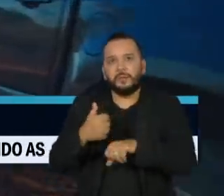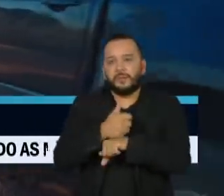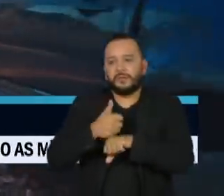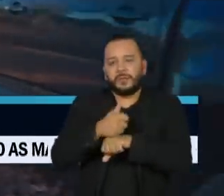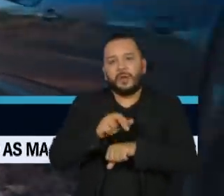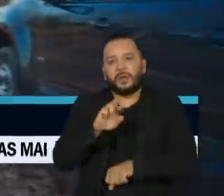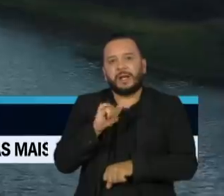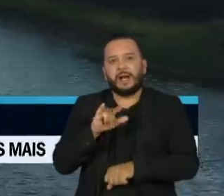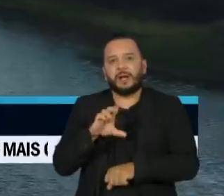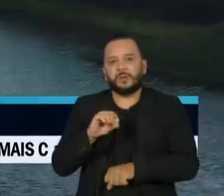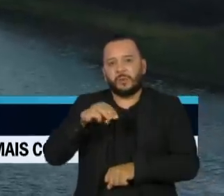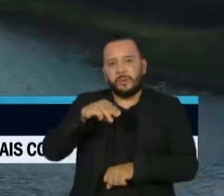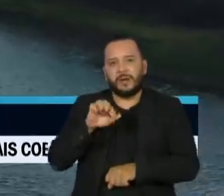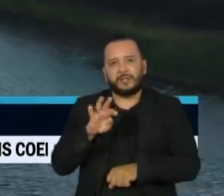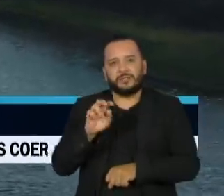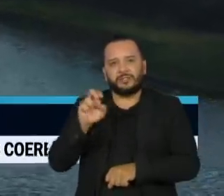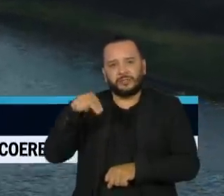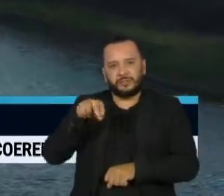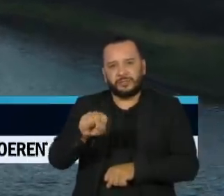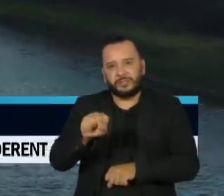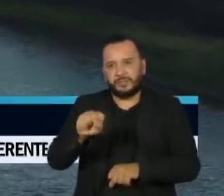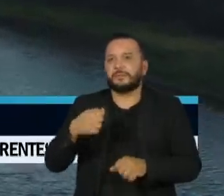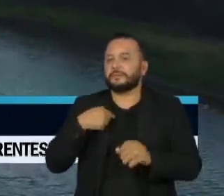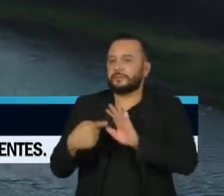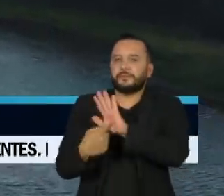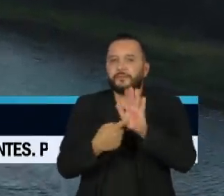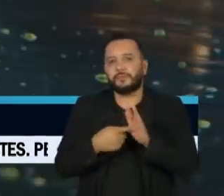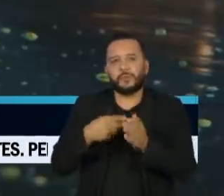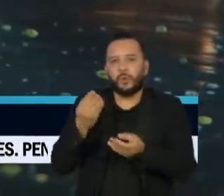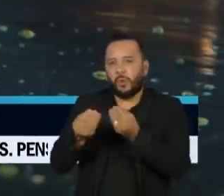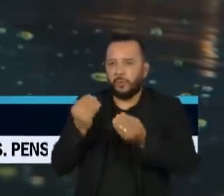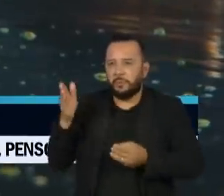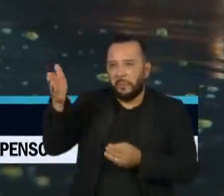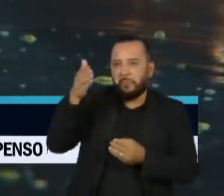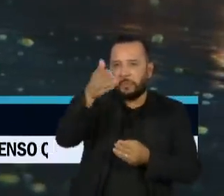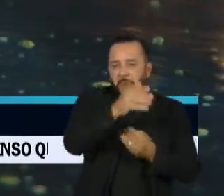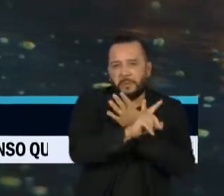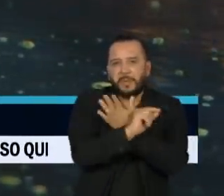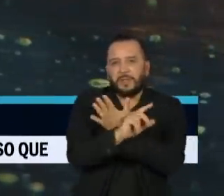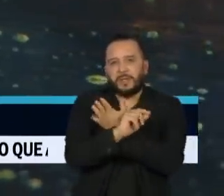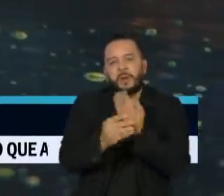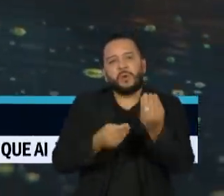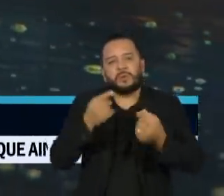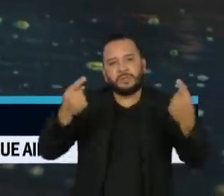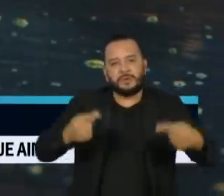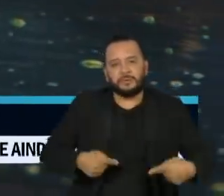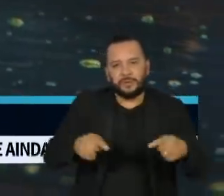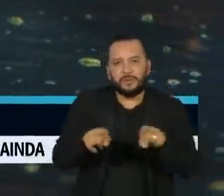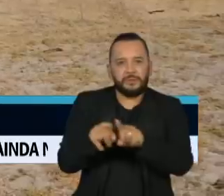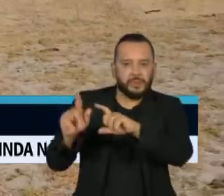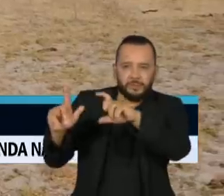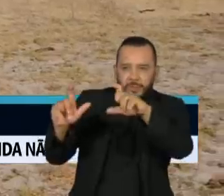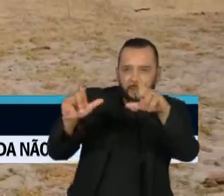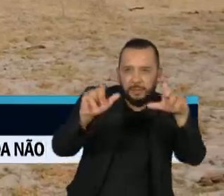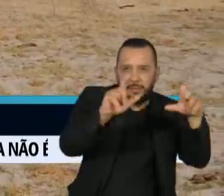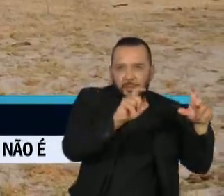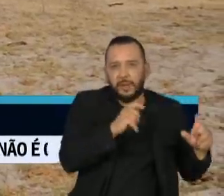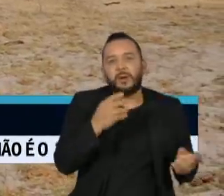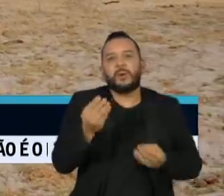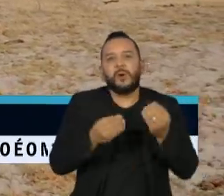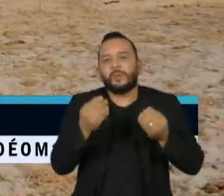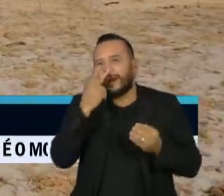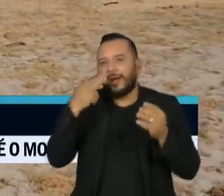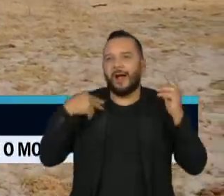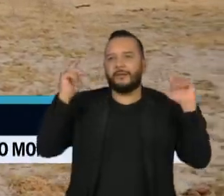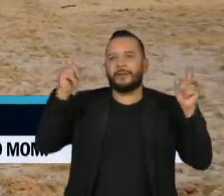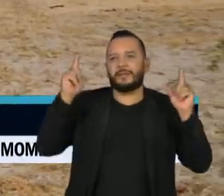Ricardo Martins. A série mostra a expedição feita no Pantanal, os desafios, os registros e os bastidores de toda a aventura de